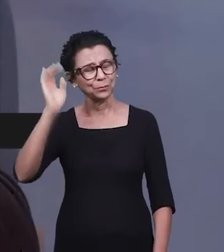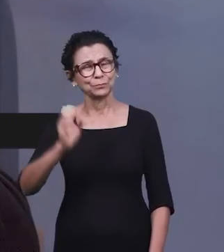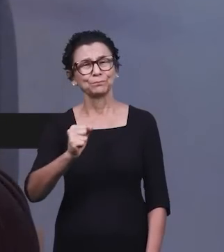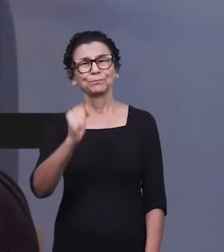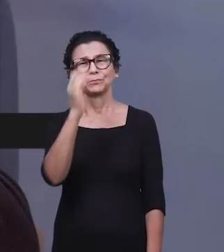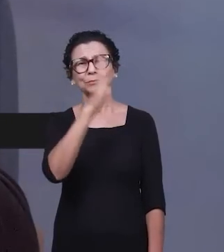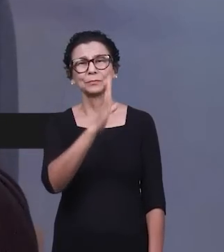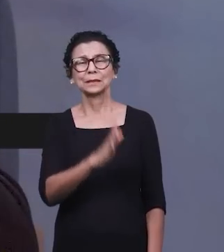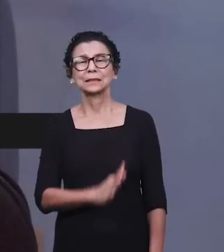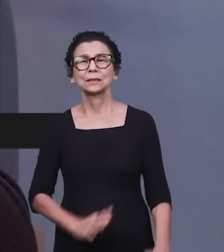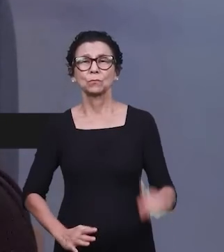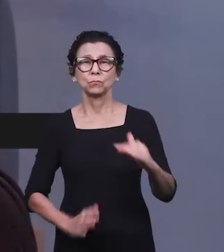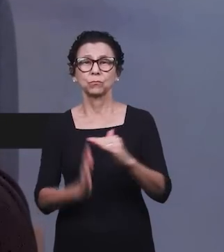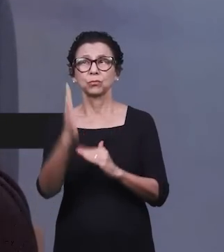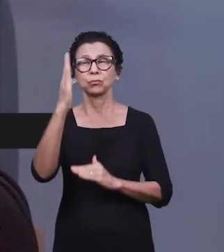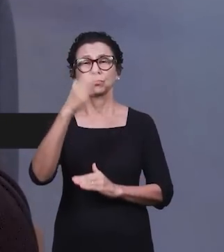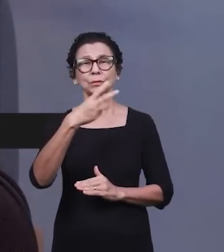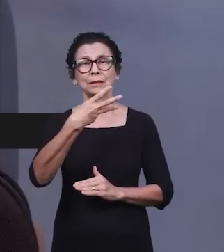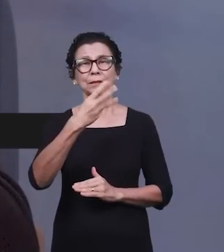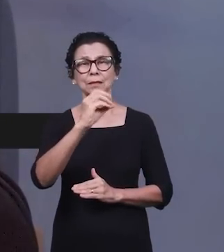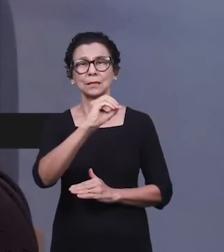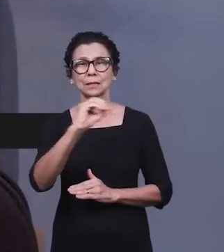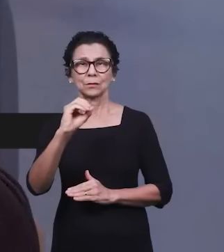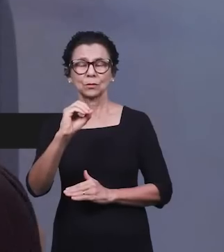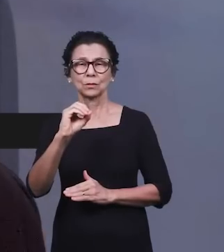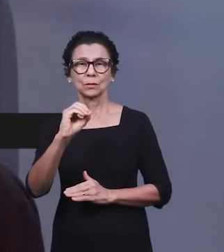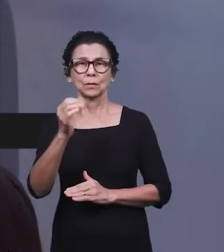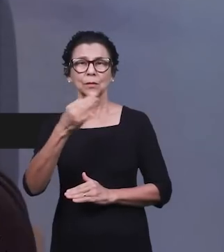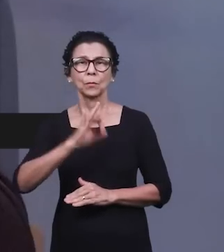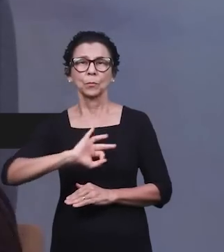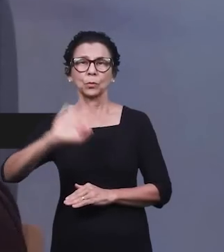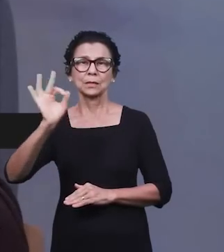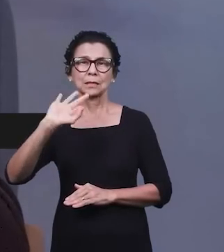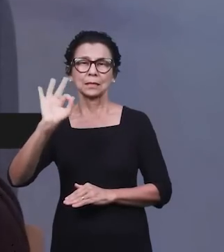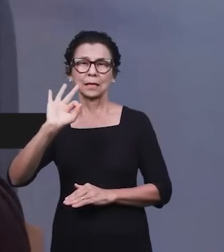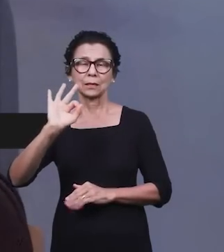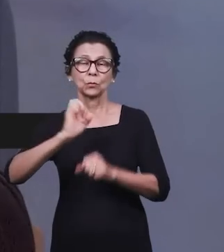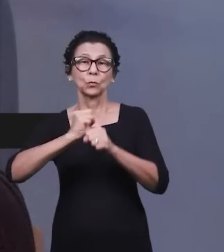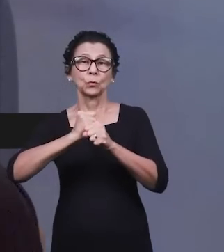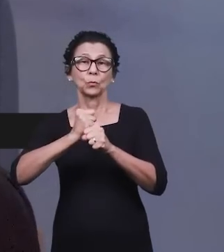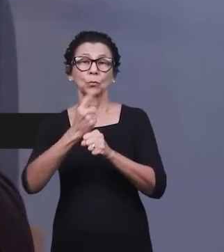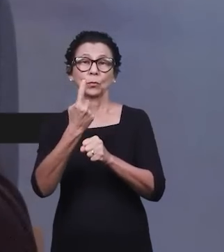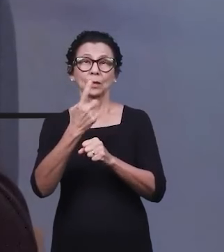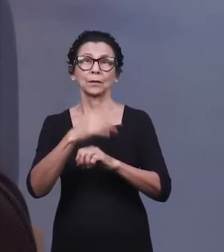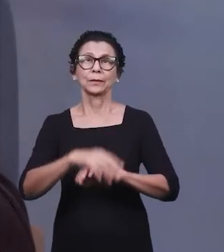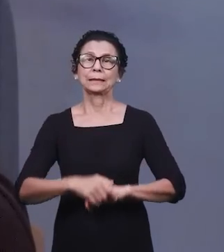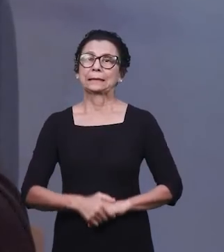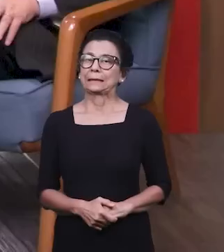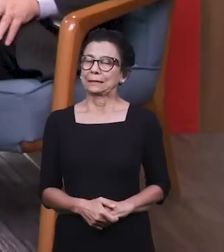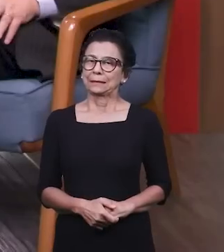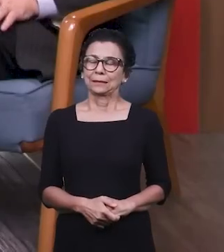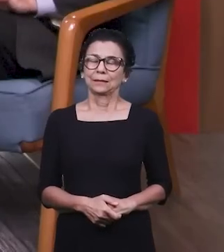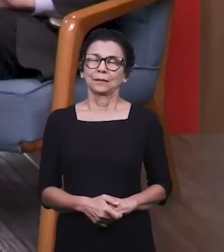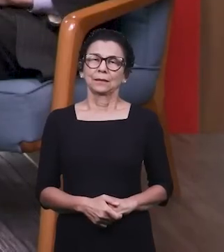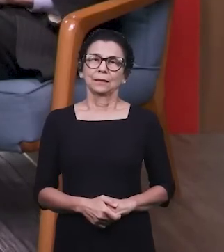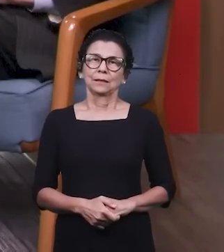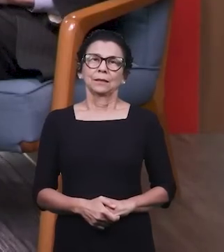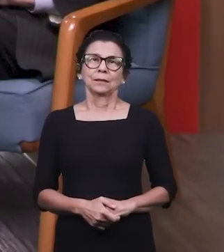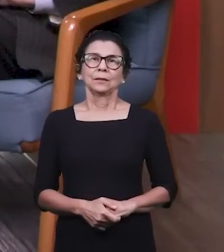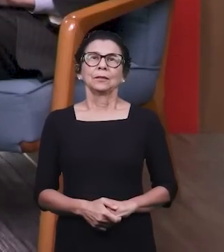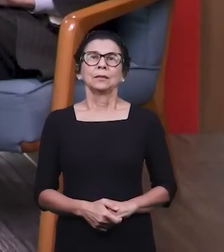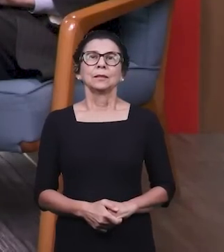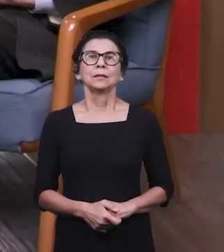que ultrapassam 300% ao ano. Então, realmente são juros proibitivos que nós não devemos querer correr. Aí